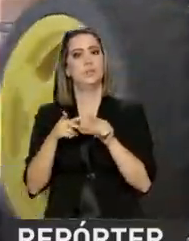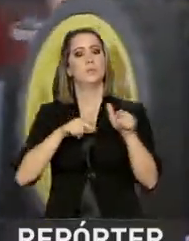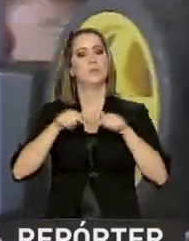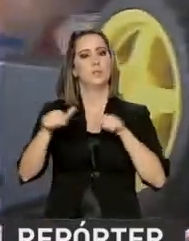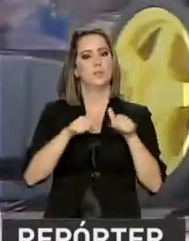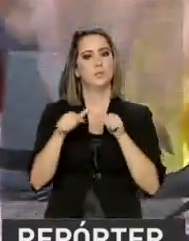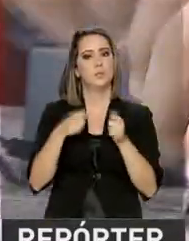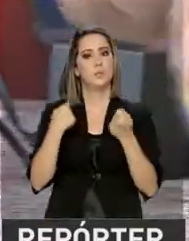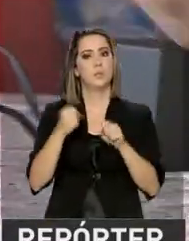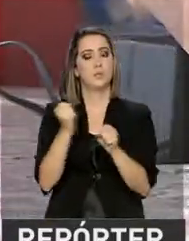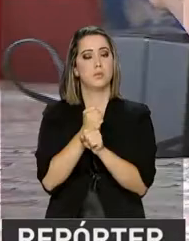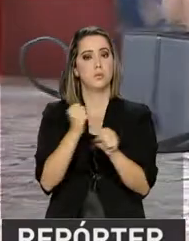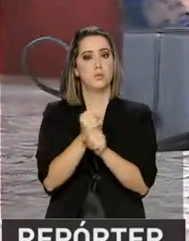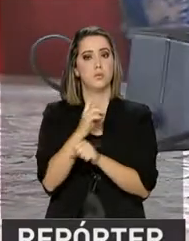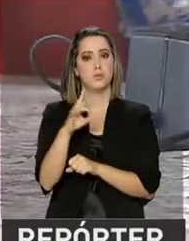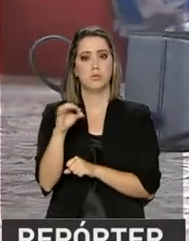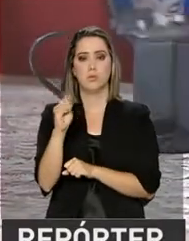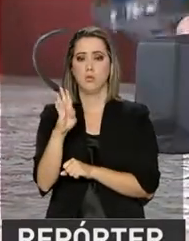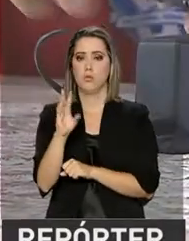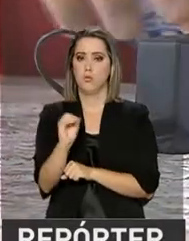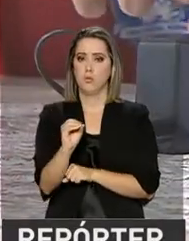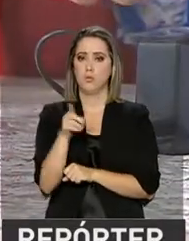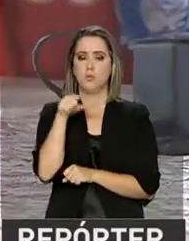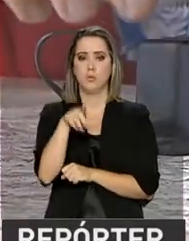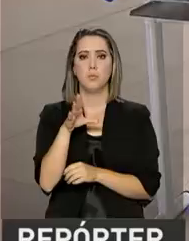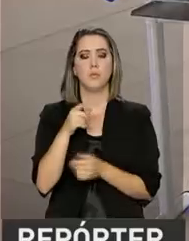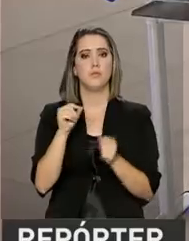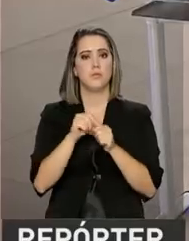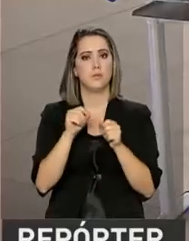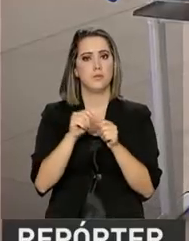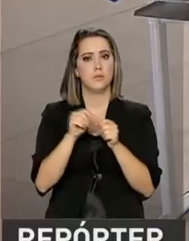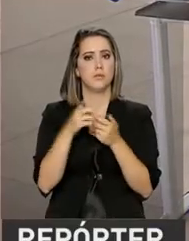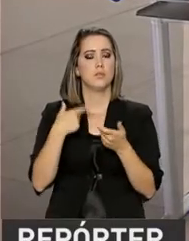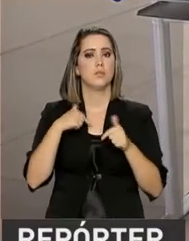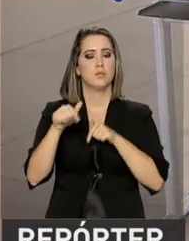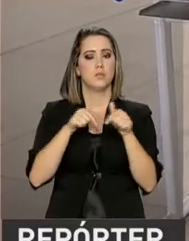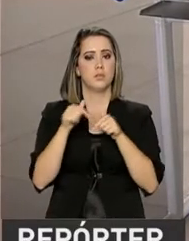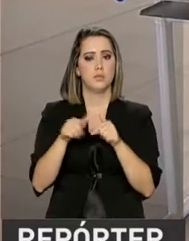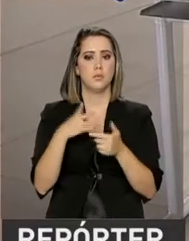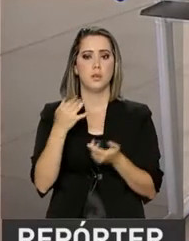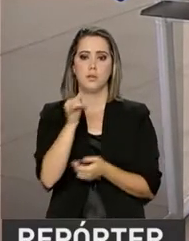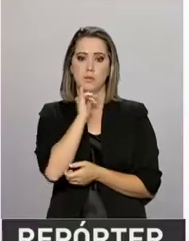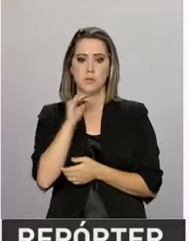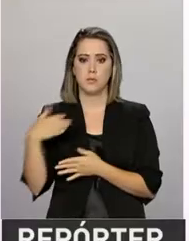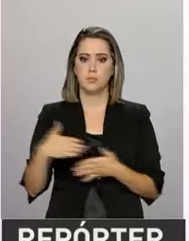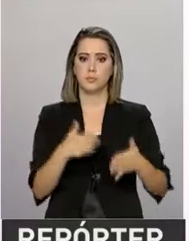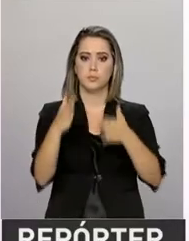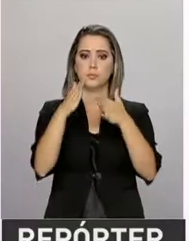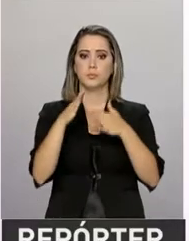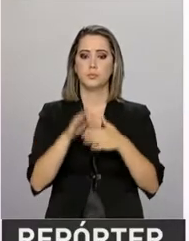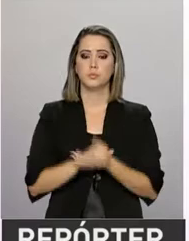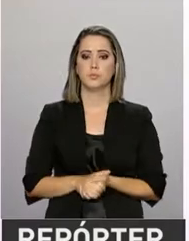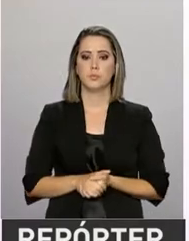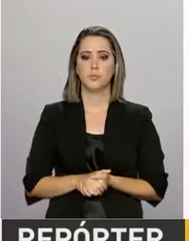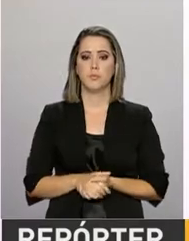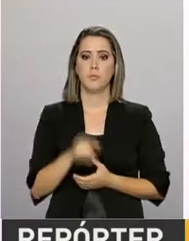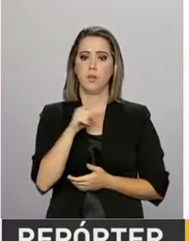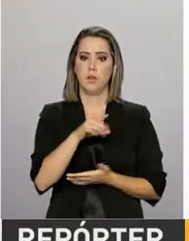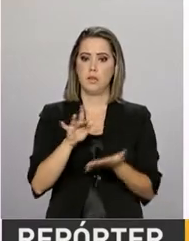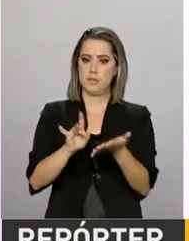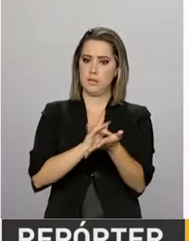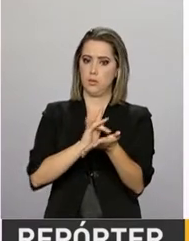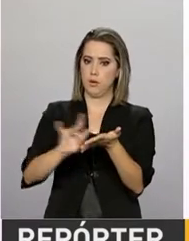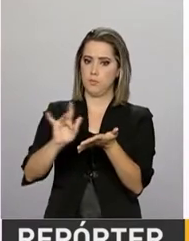devem construir um robô para cumprir algumas tarefas, como percorrer um circuito. Ele é controlado remotamente pelo